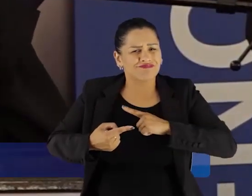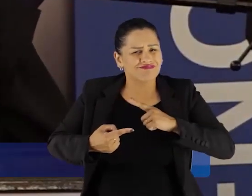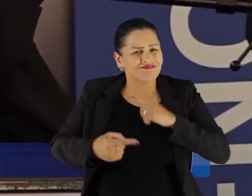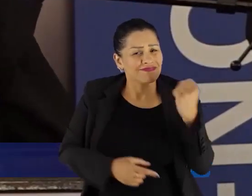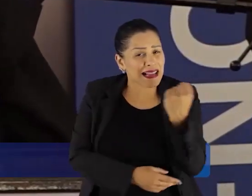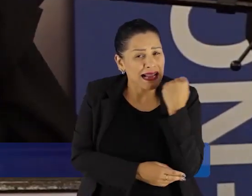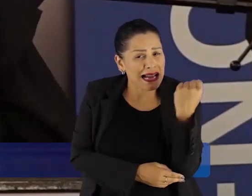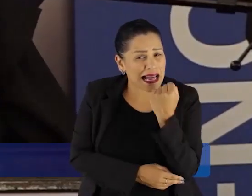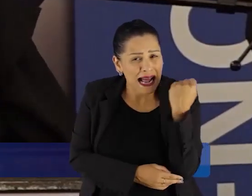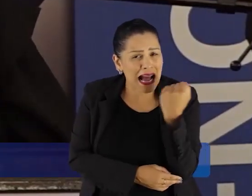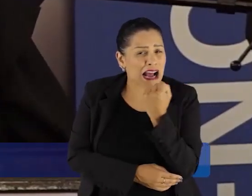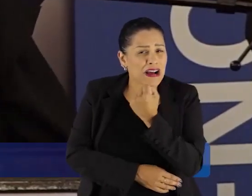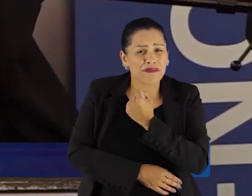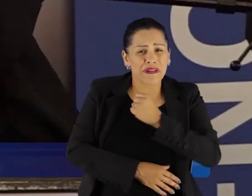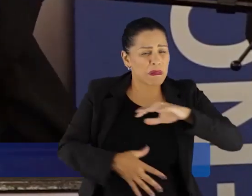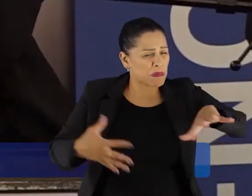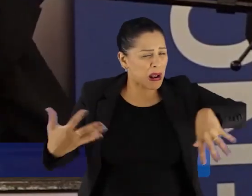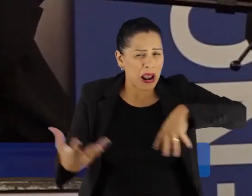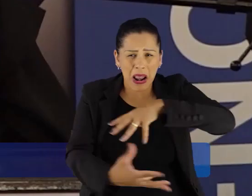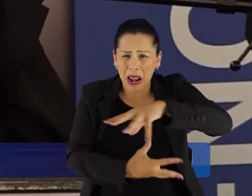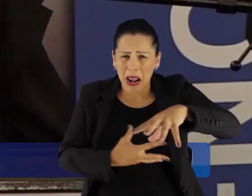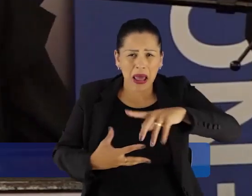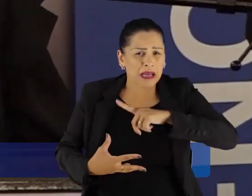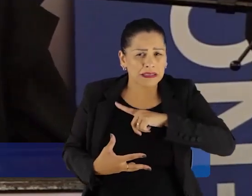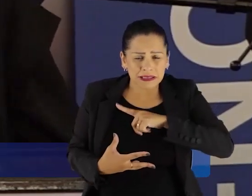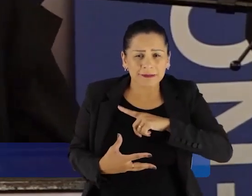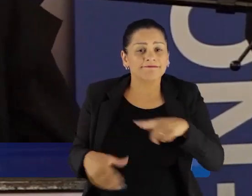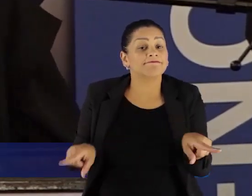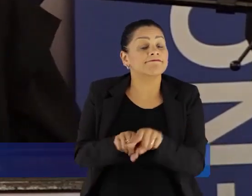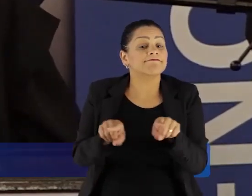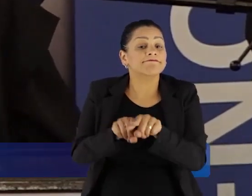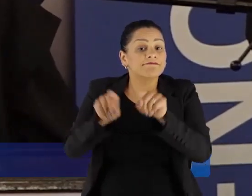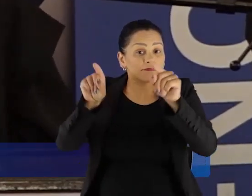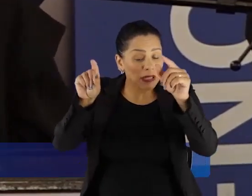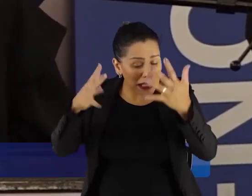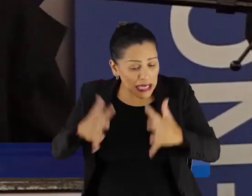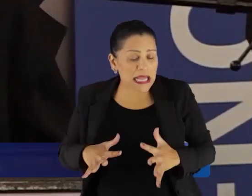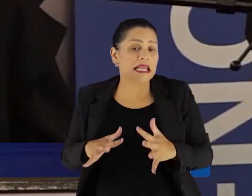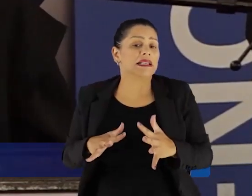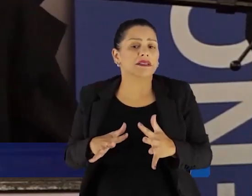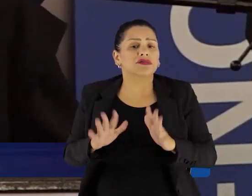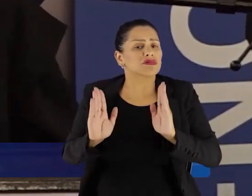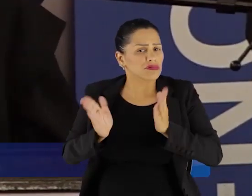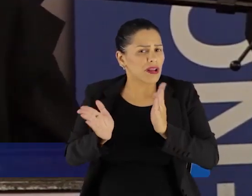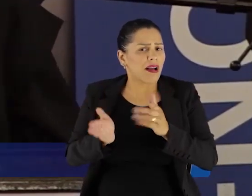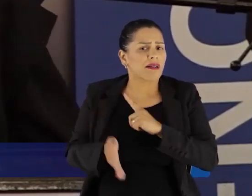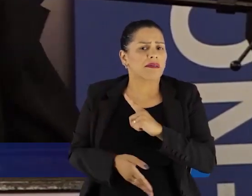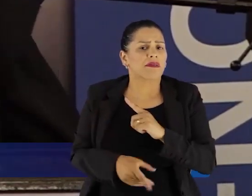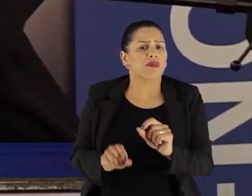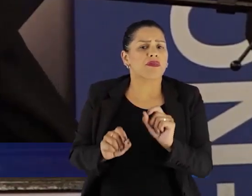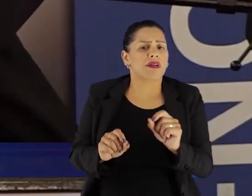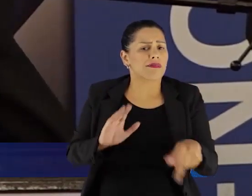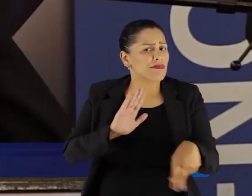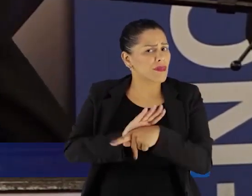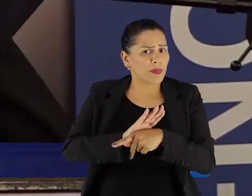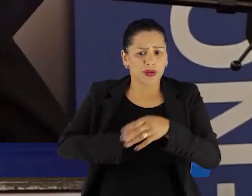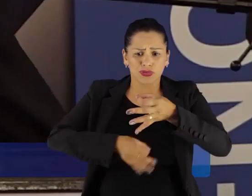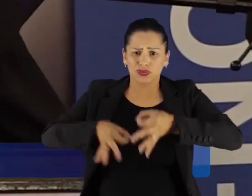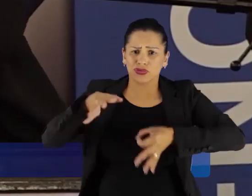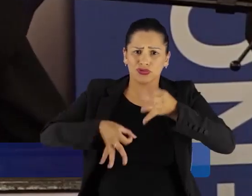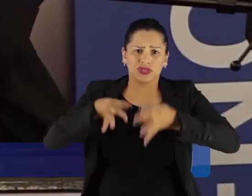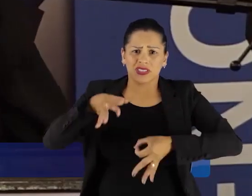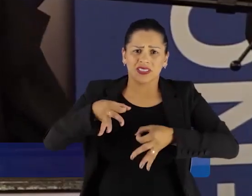amiúde nós ficamos uma crise também muitas vezes da própria justiça